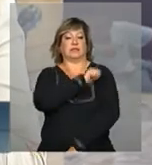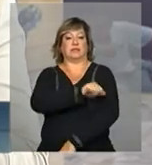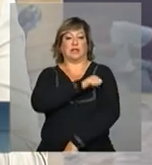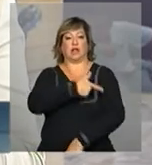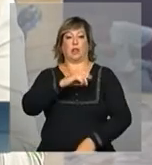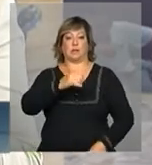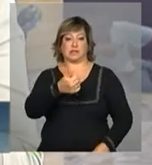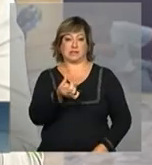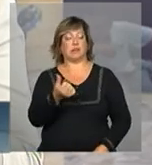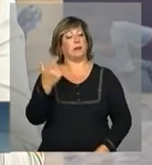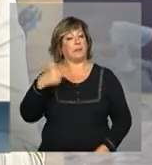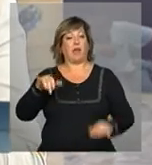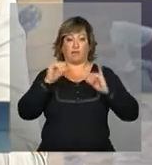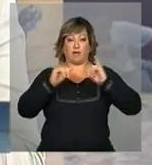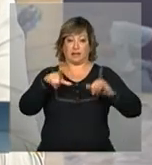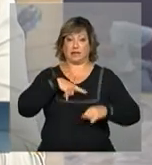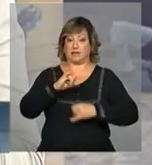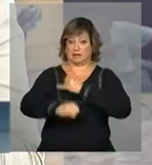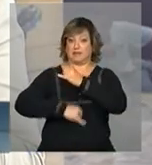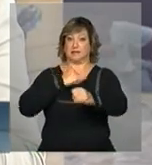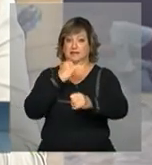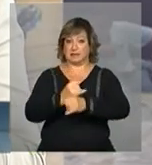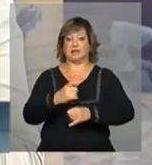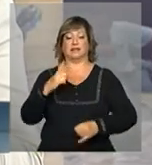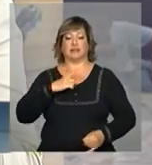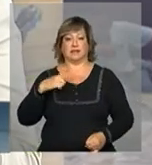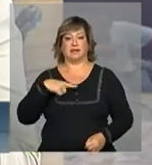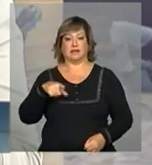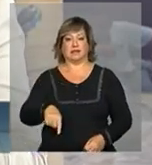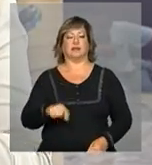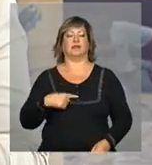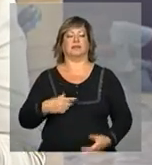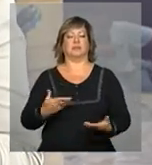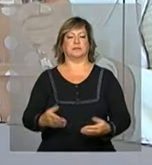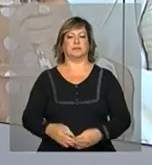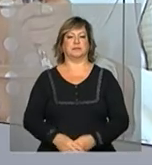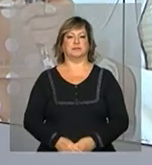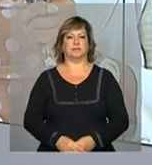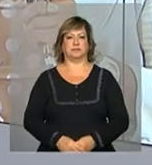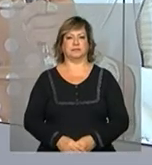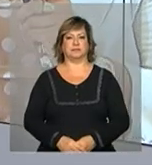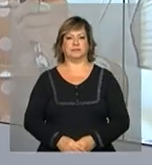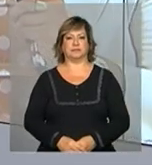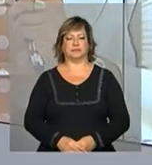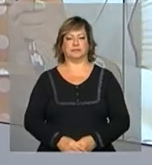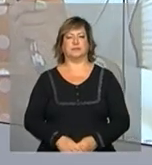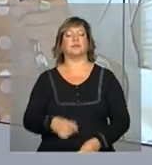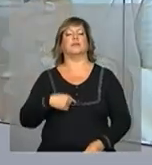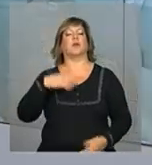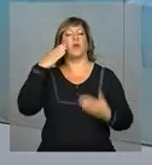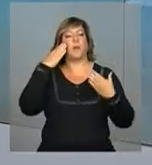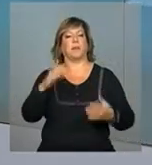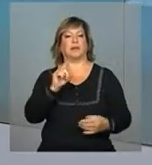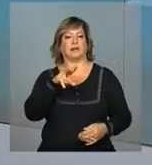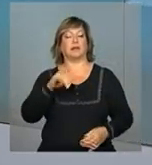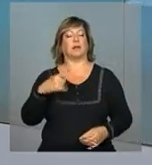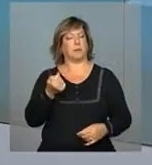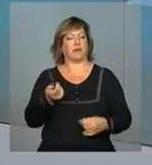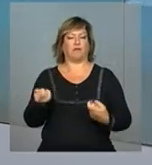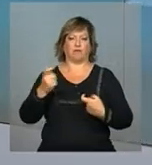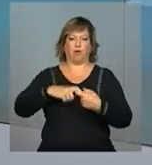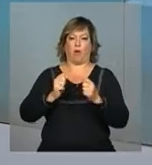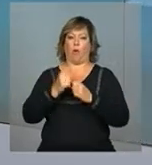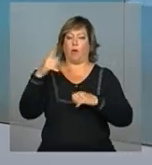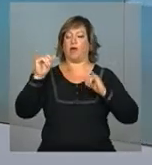Para mais informações, acesse o site do Ministério do Esporte. Malu. Obrigada, Daniela. E daqui a pouco a gente volta